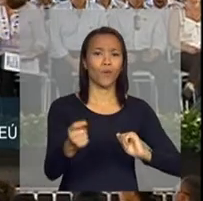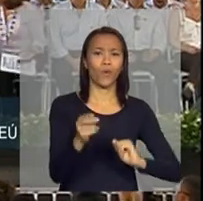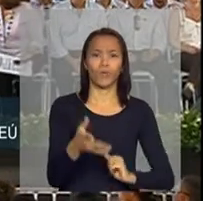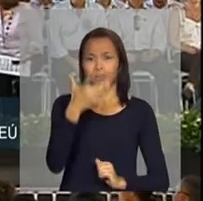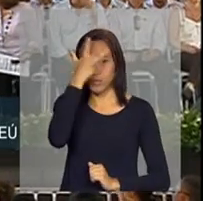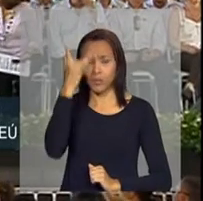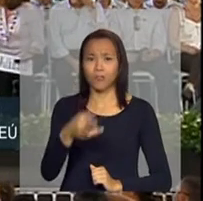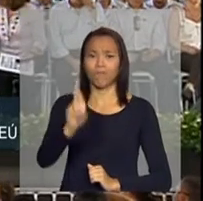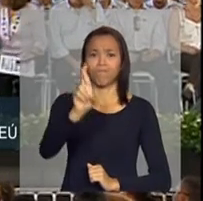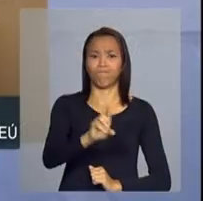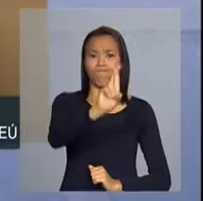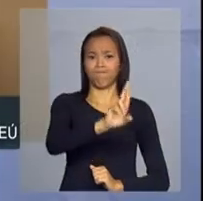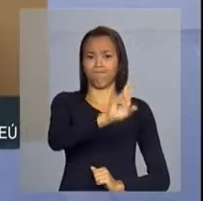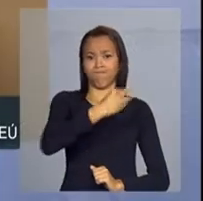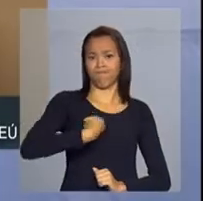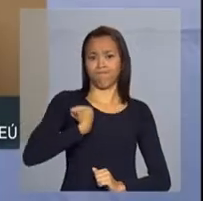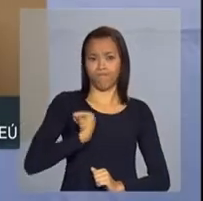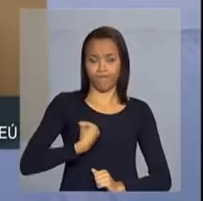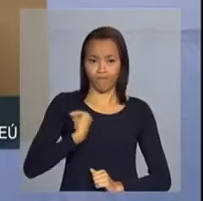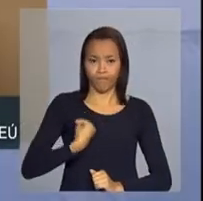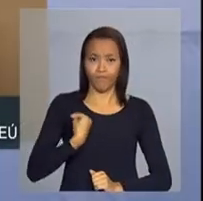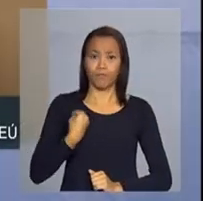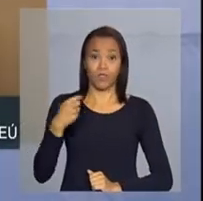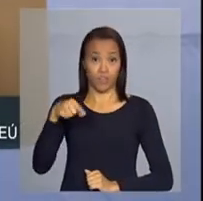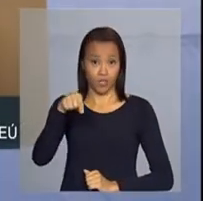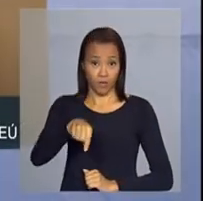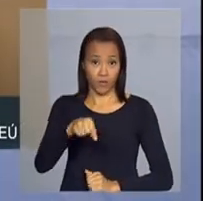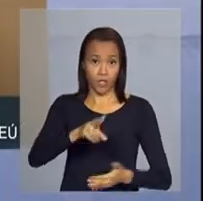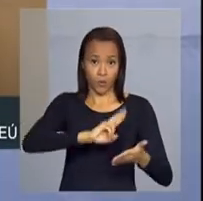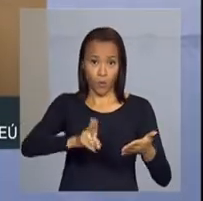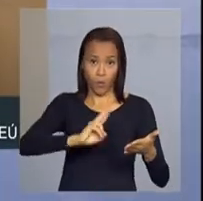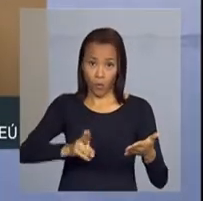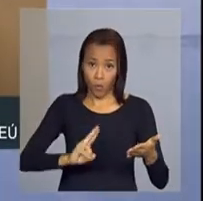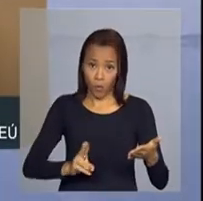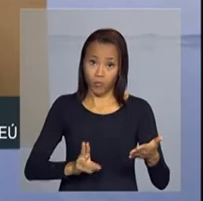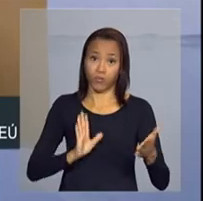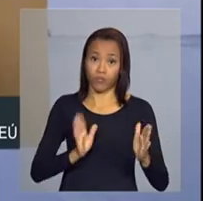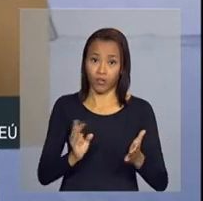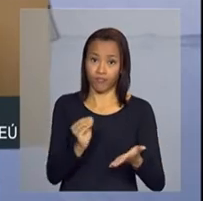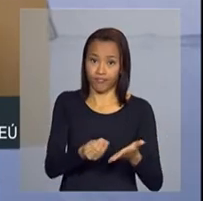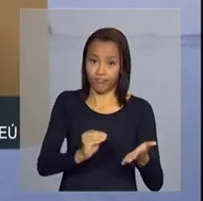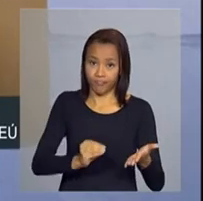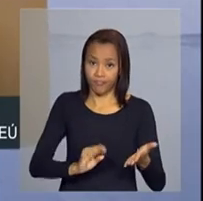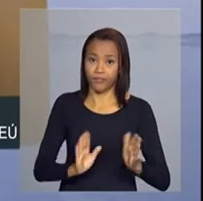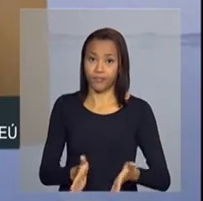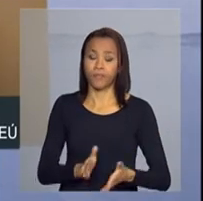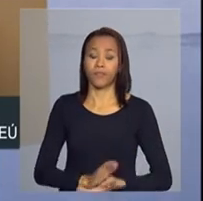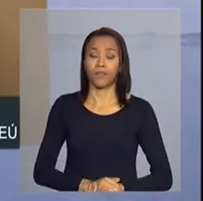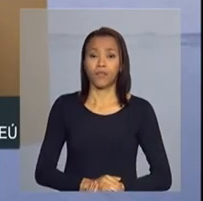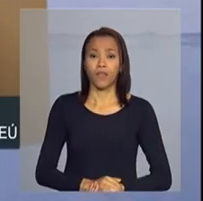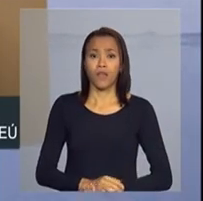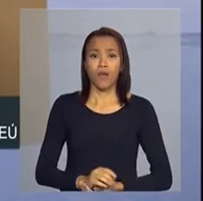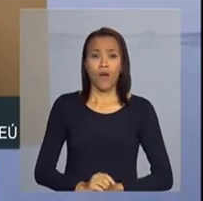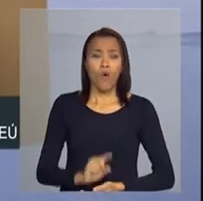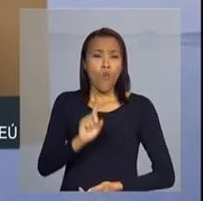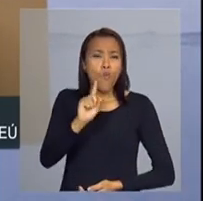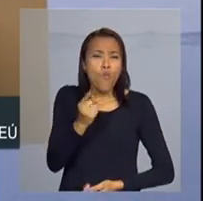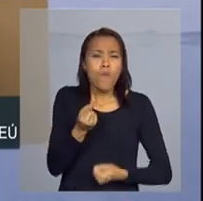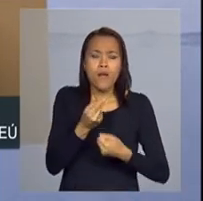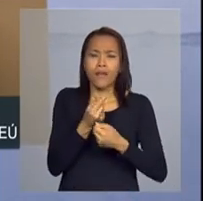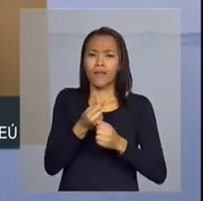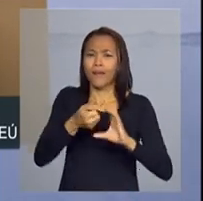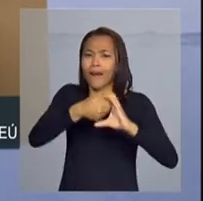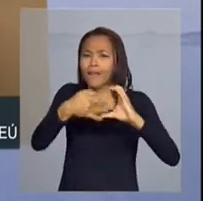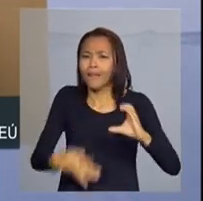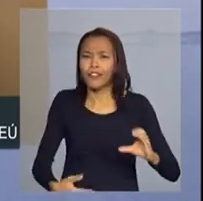autoridades e personalidades nominadas aqui pelo protocolo. Uma das fortes características